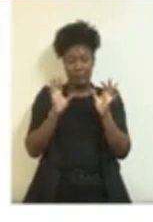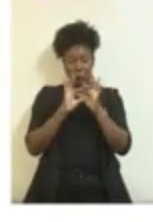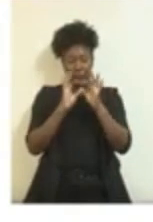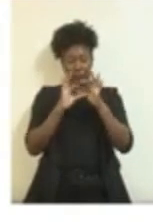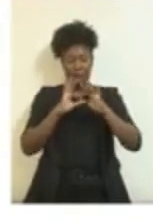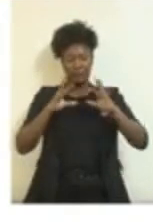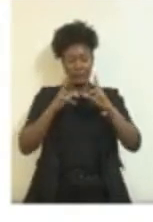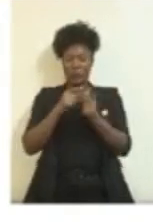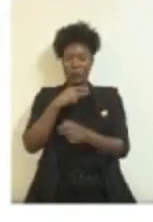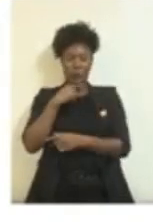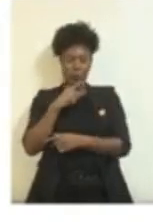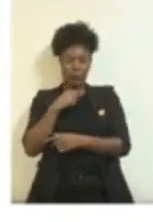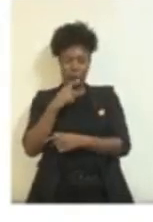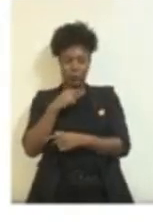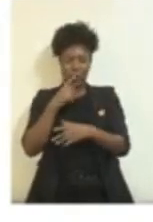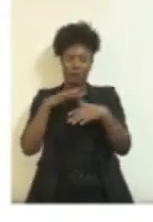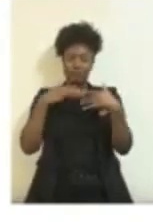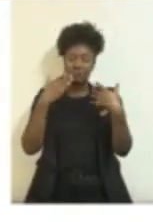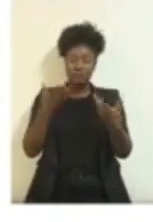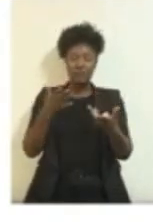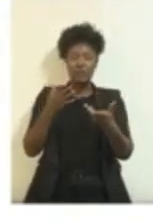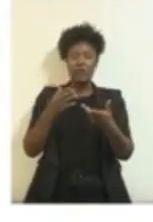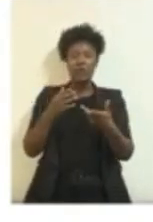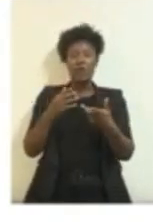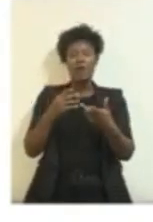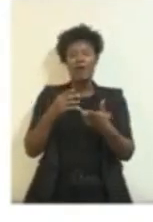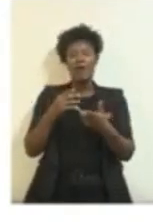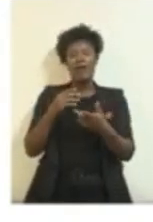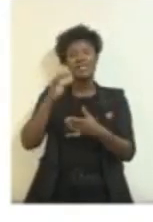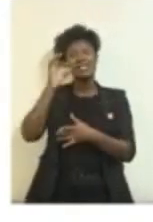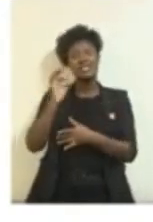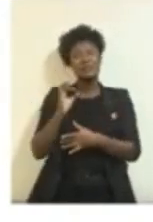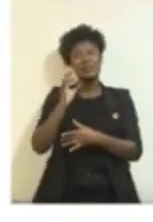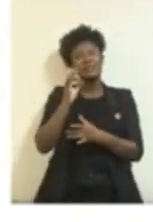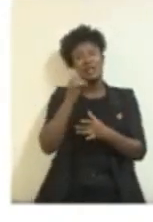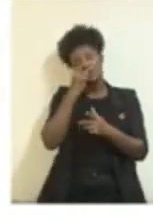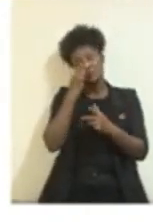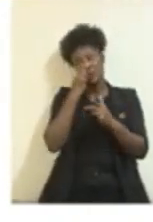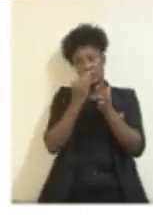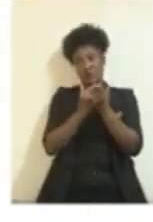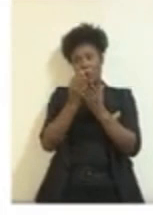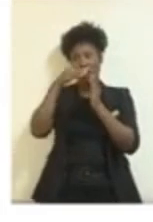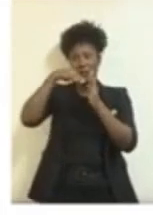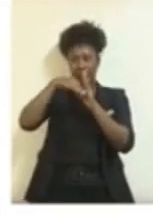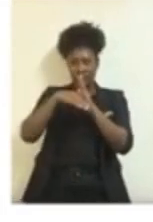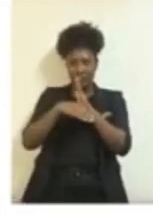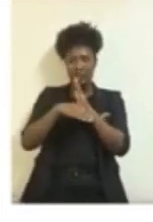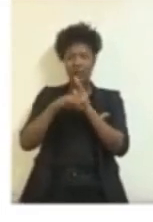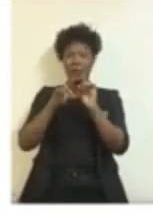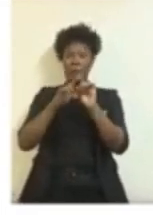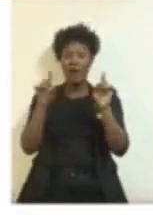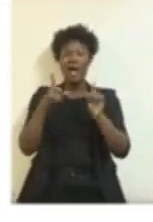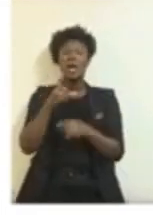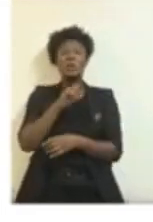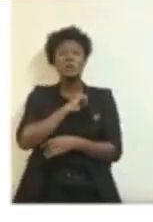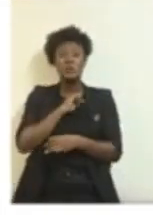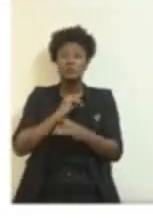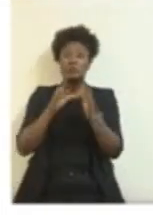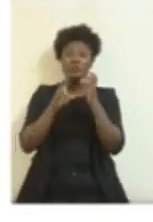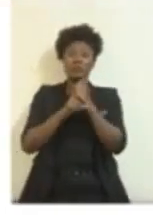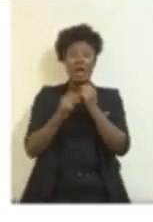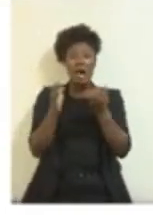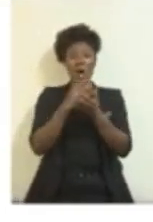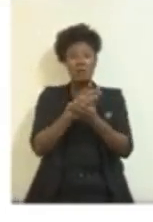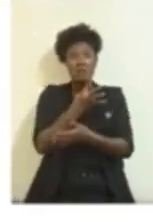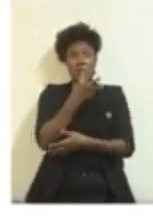momento que começa a juntar, esse nosso 9% vai cair um pouco, né? Mesmo assim, acho que é um número que surpreende muita